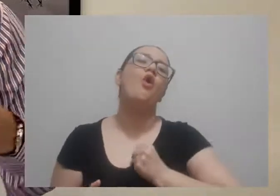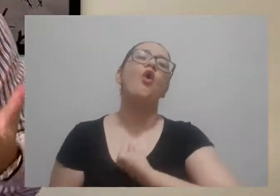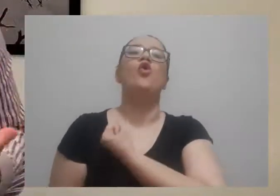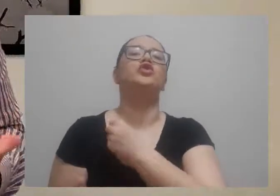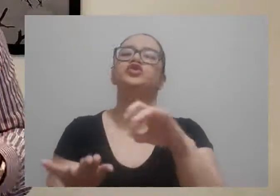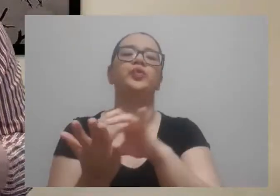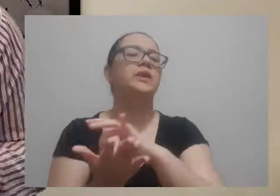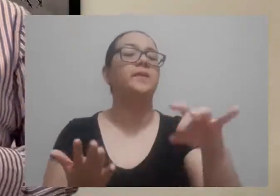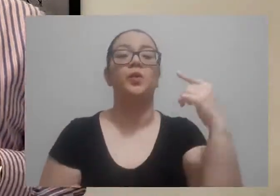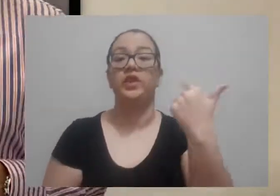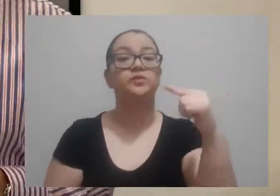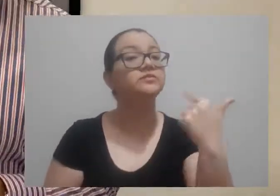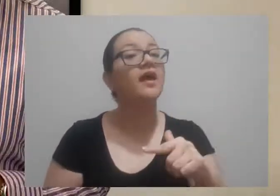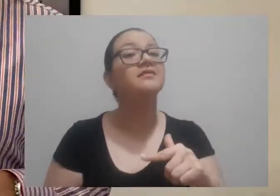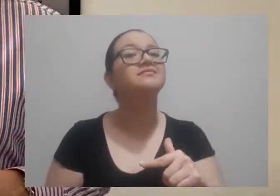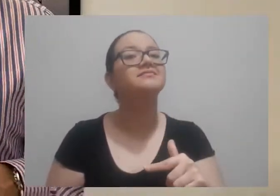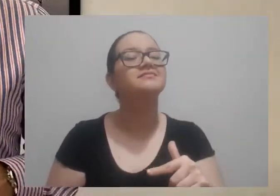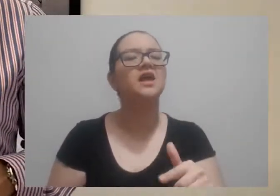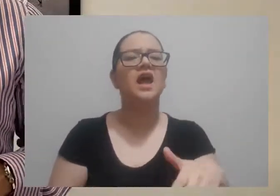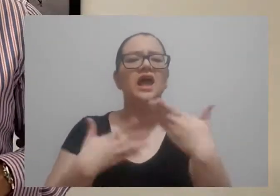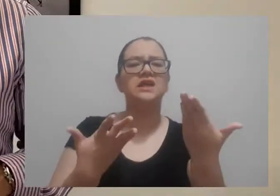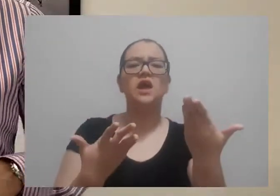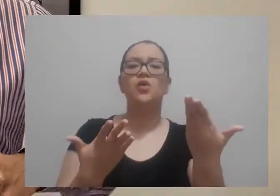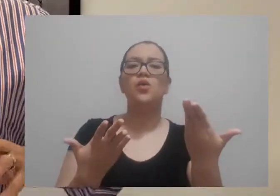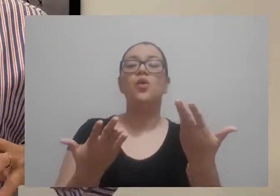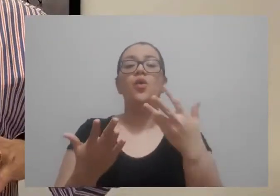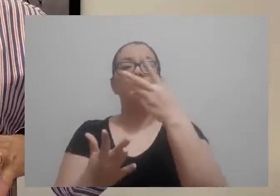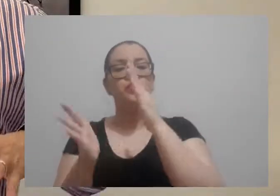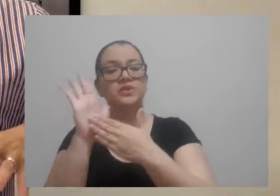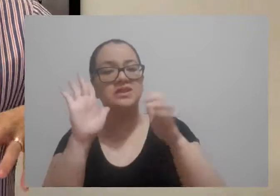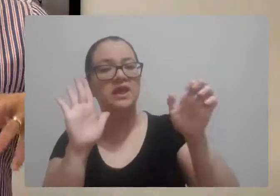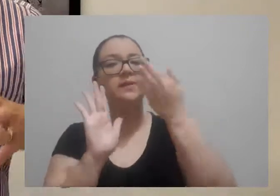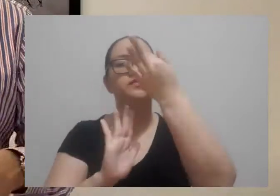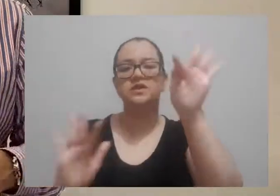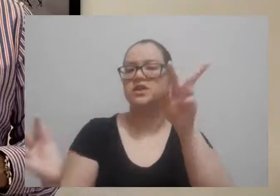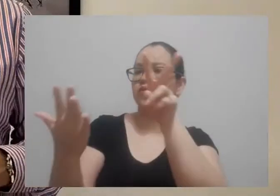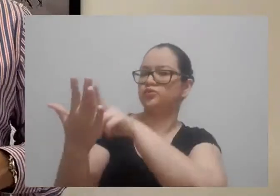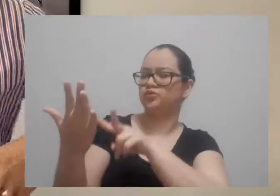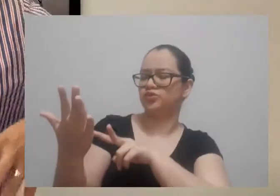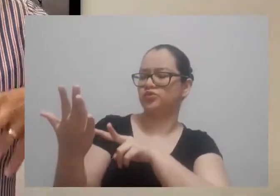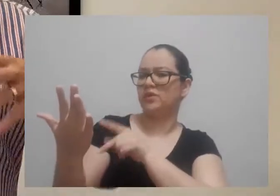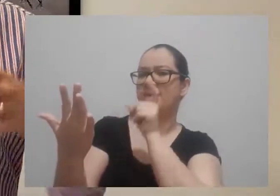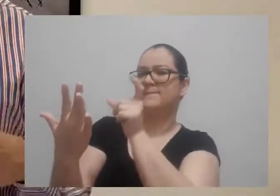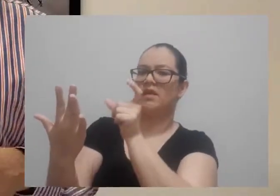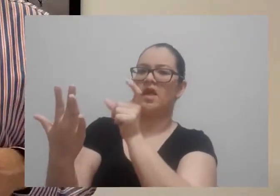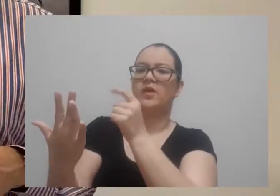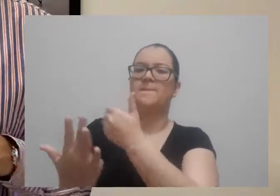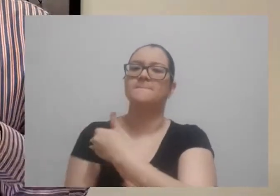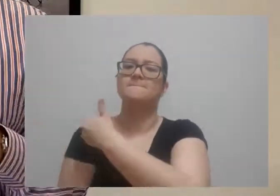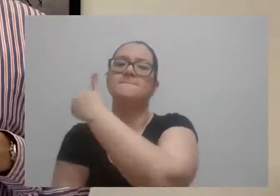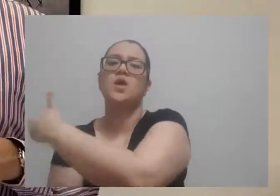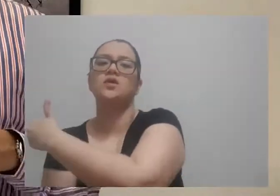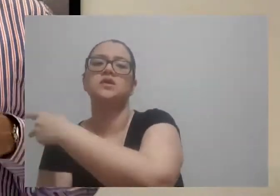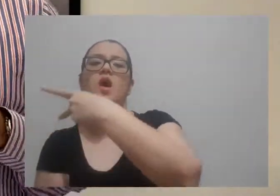Como era que eles interpretavam isso? Eles entendiam que a palavra próximo, ame o seu próximo, ela era